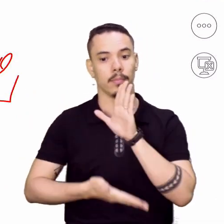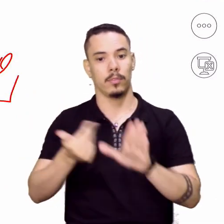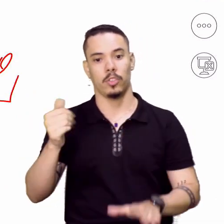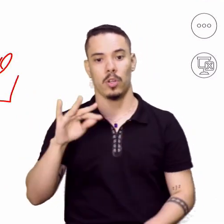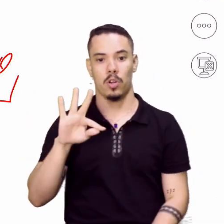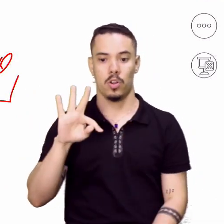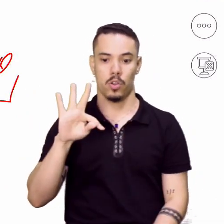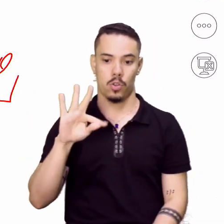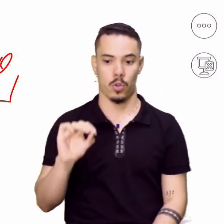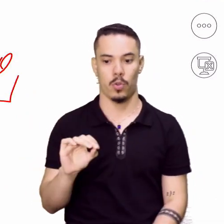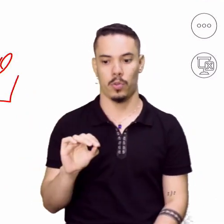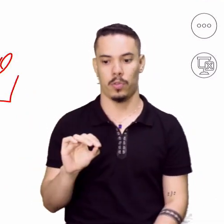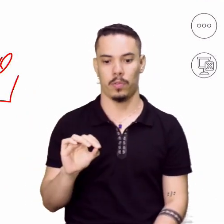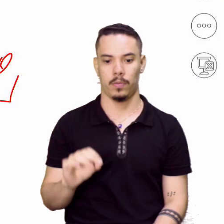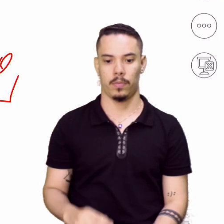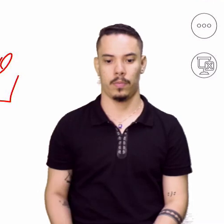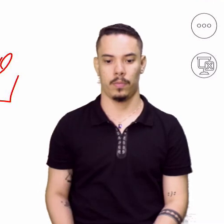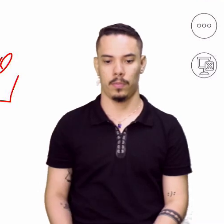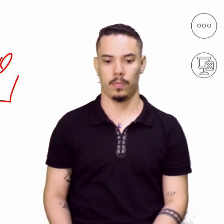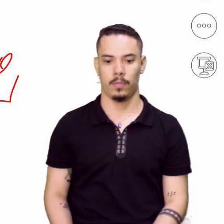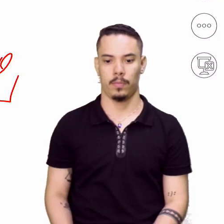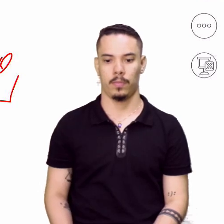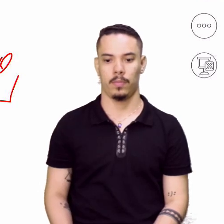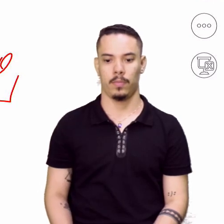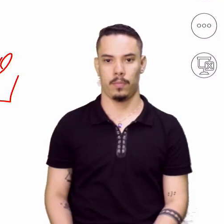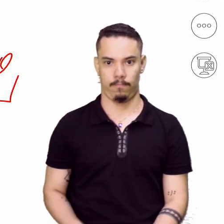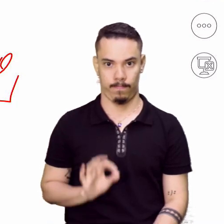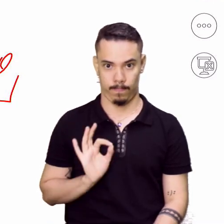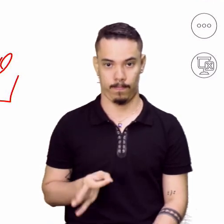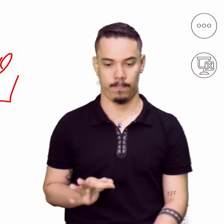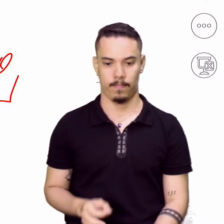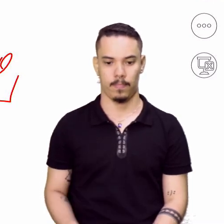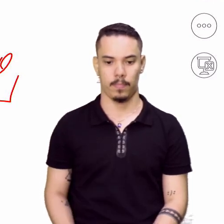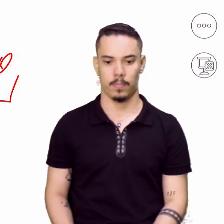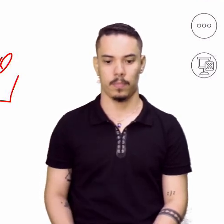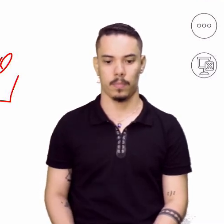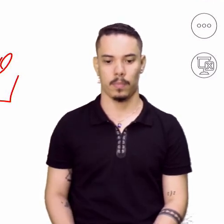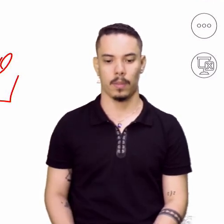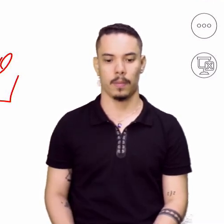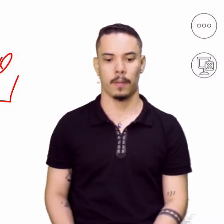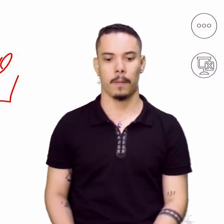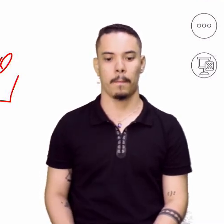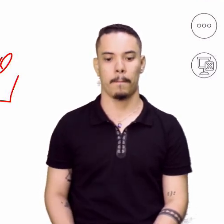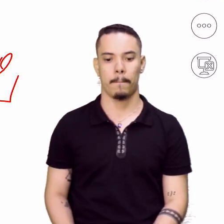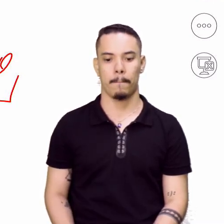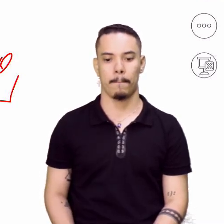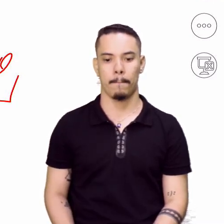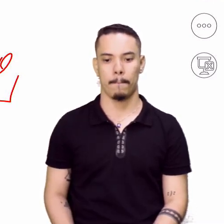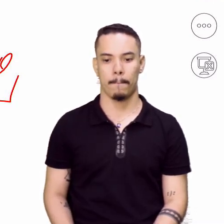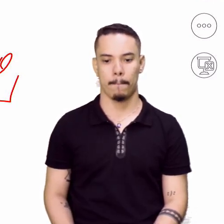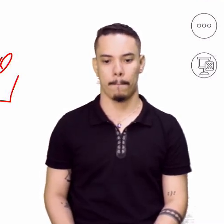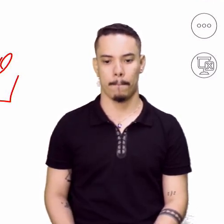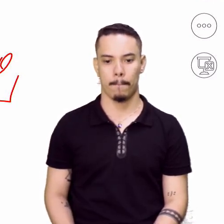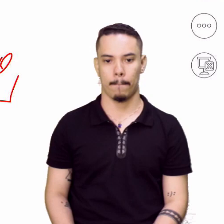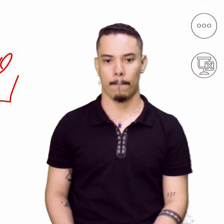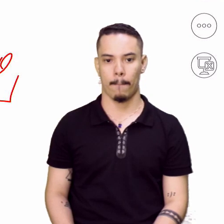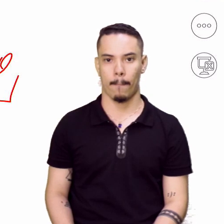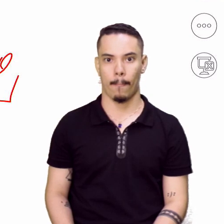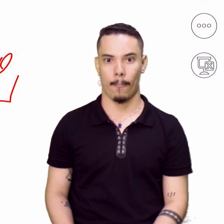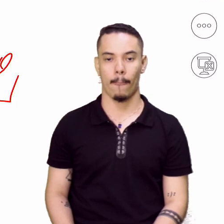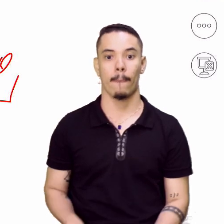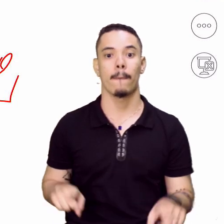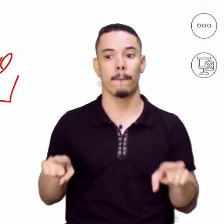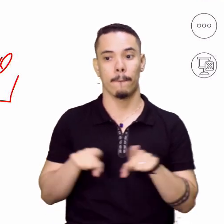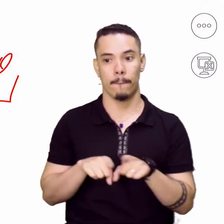to ou seja seesse tio vai embora tu não vai colocar ele tá E até o bit tu vai usar dessa vez para